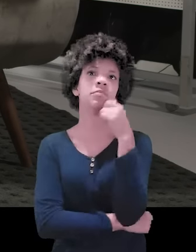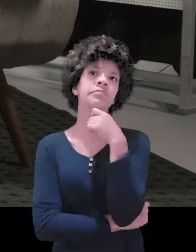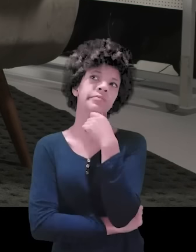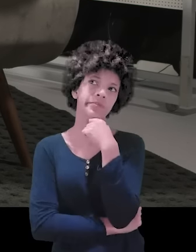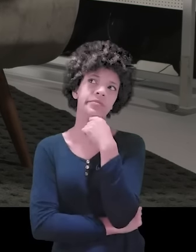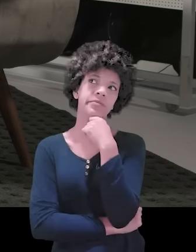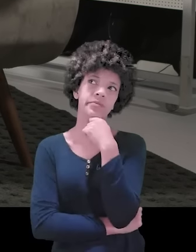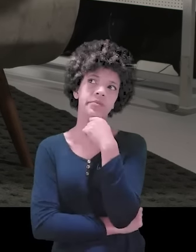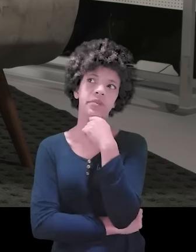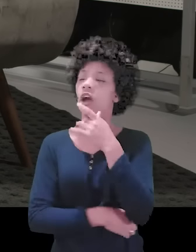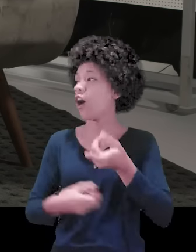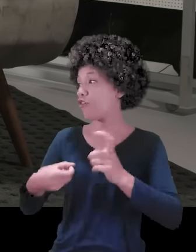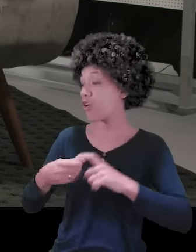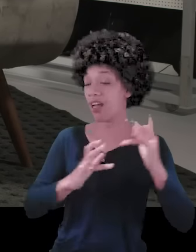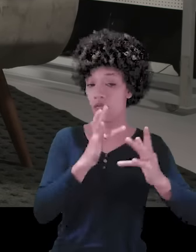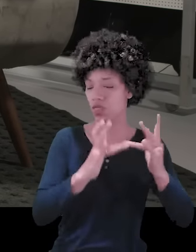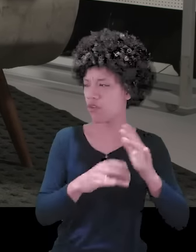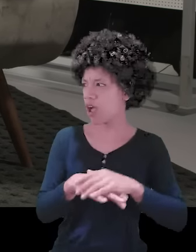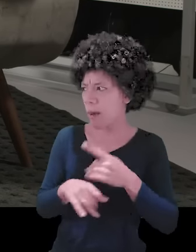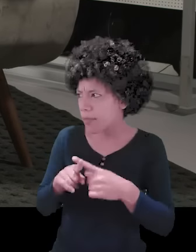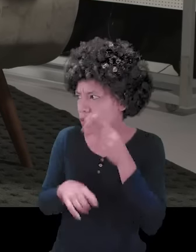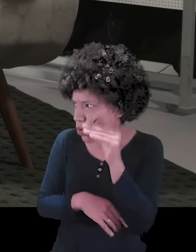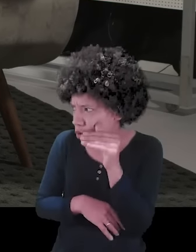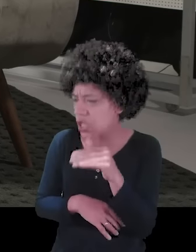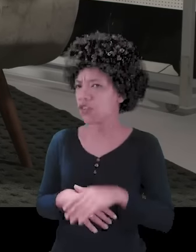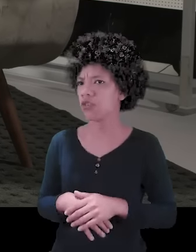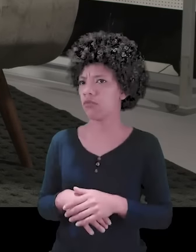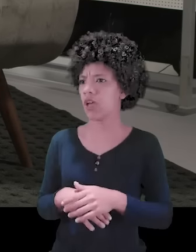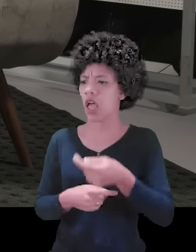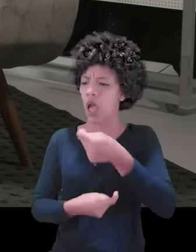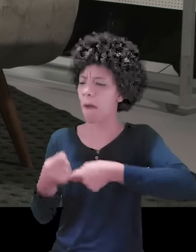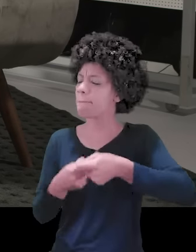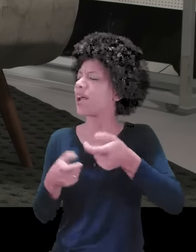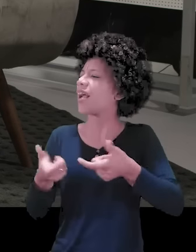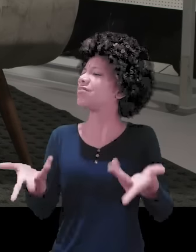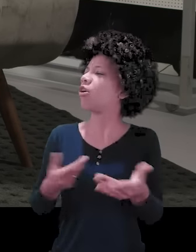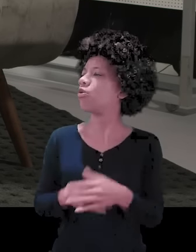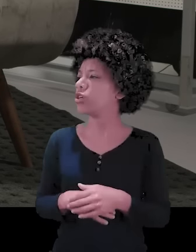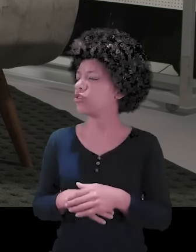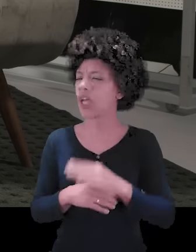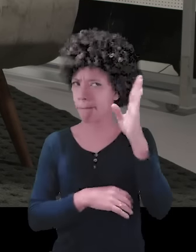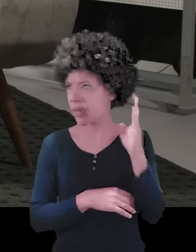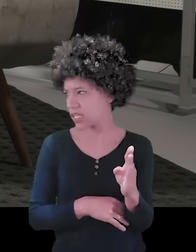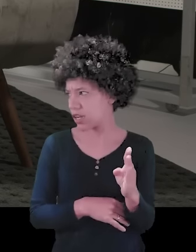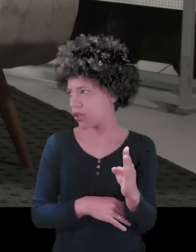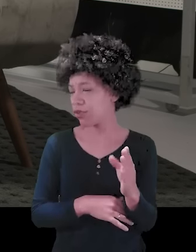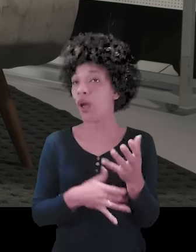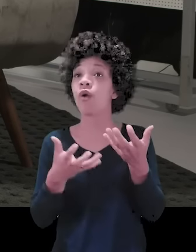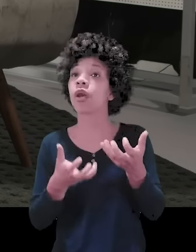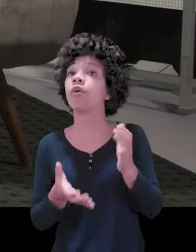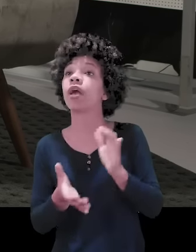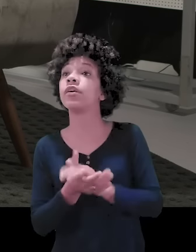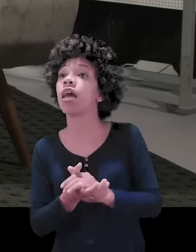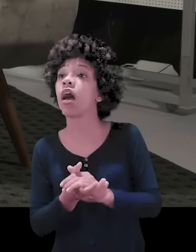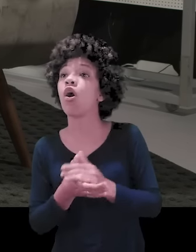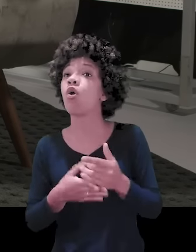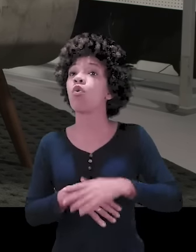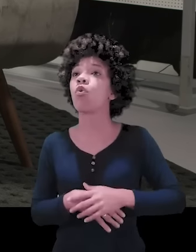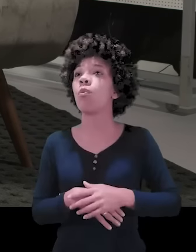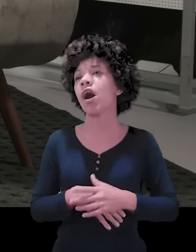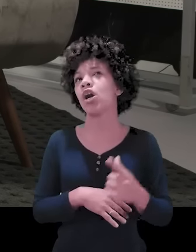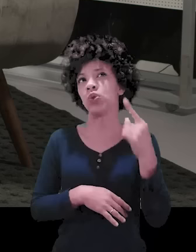quando eu queria voltar no lugar da noiva que eu achei muito curioso assim ele é um mercado da onde assim tipo é brasileira se eu quero casar com uma Suíça